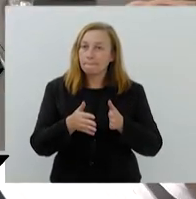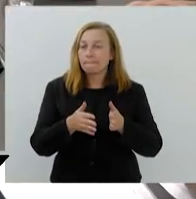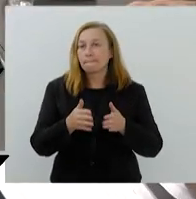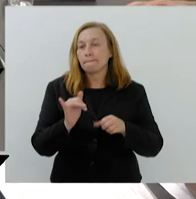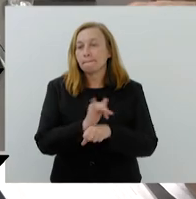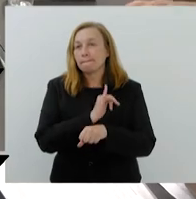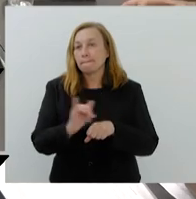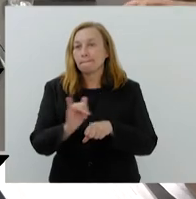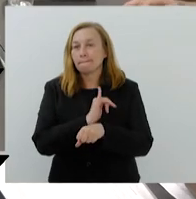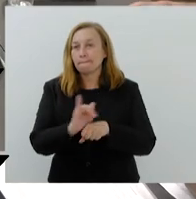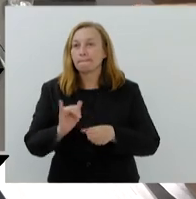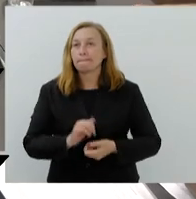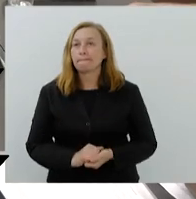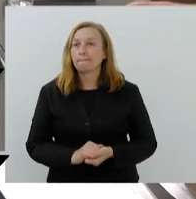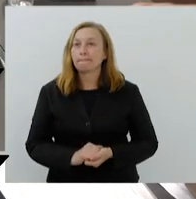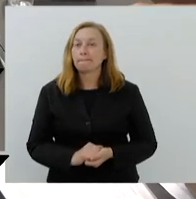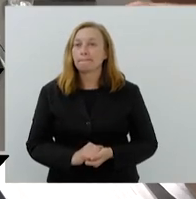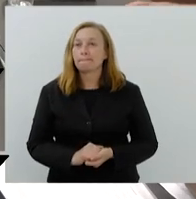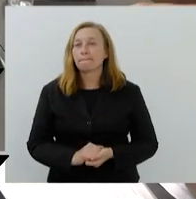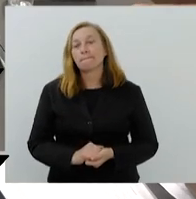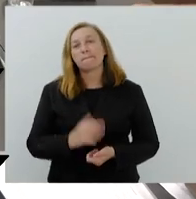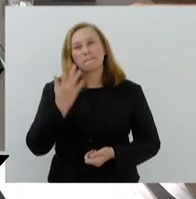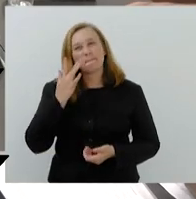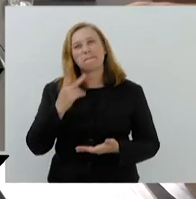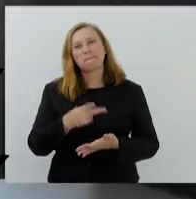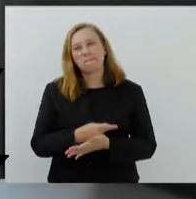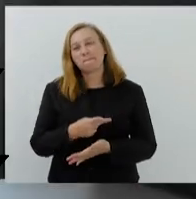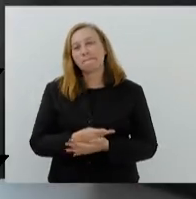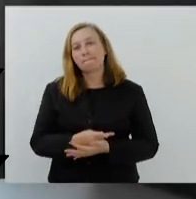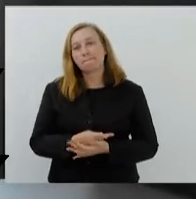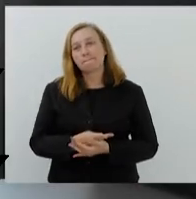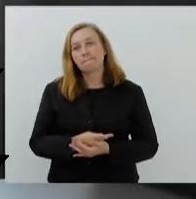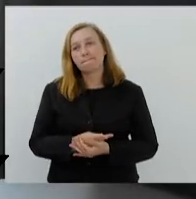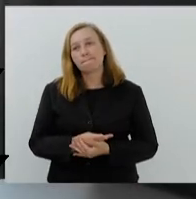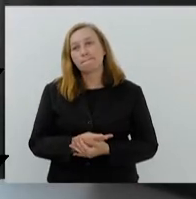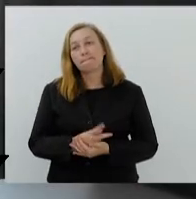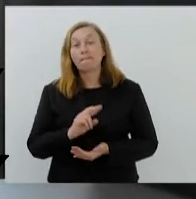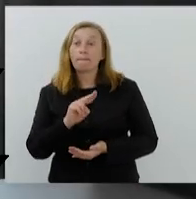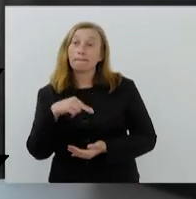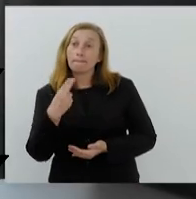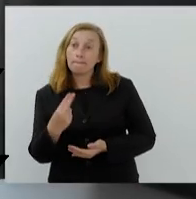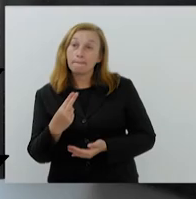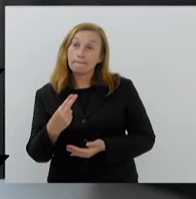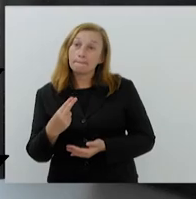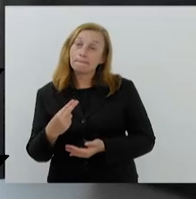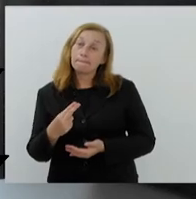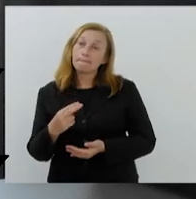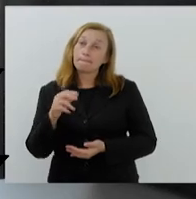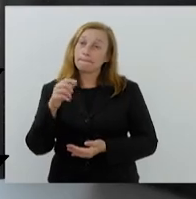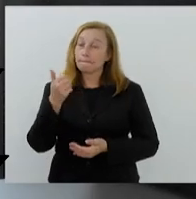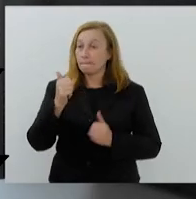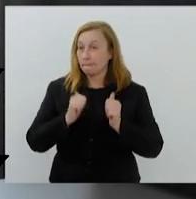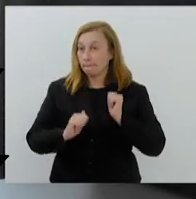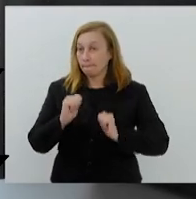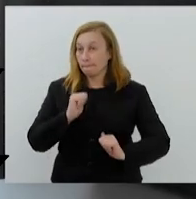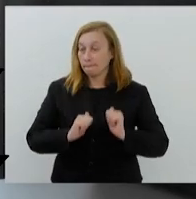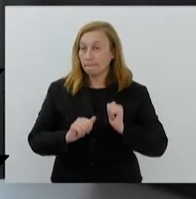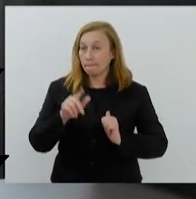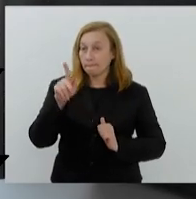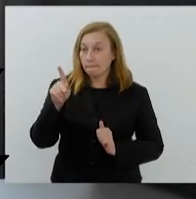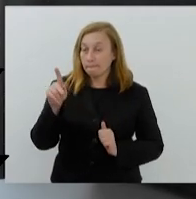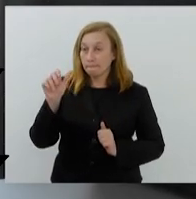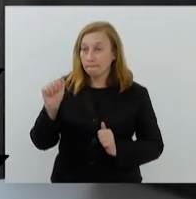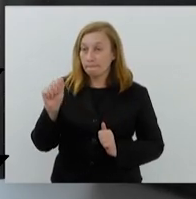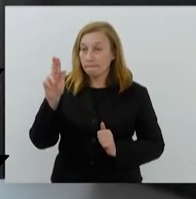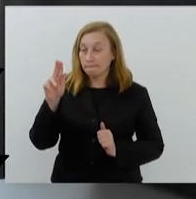ferroviário. Alternativa também acho equivocado. Eu acho equivocado. É. Ou é ator Paulo Gustavo, ou... Né? Porque senão